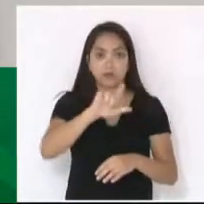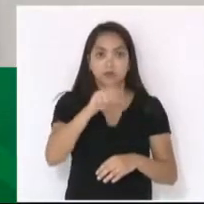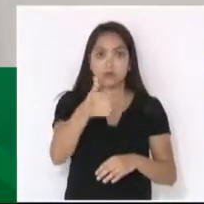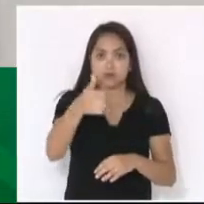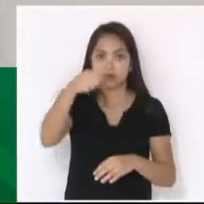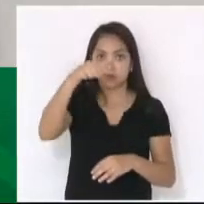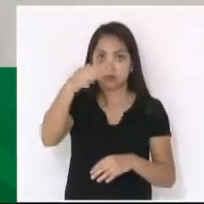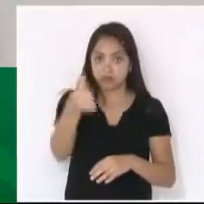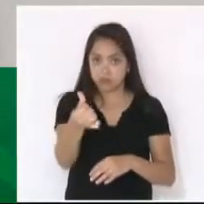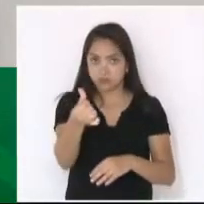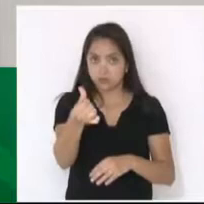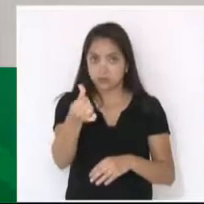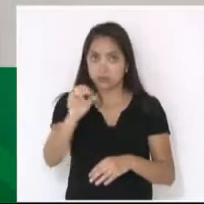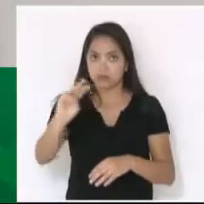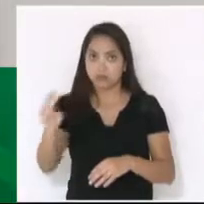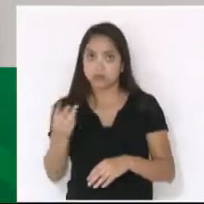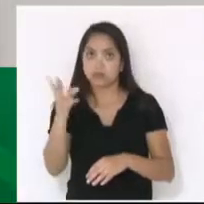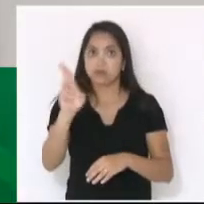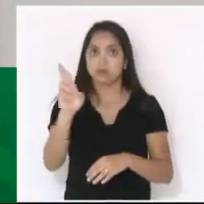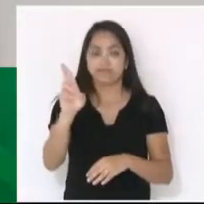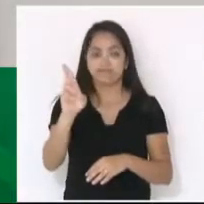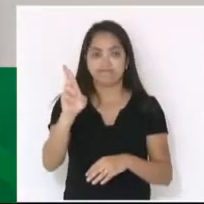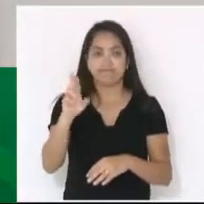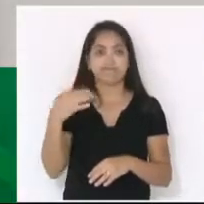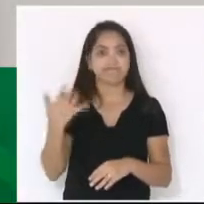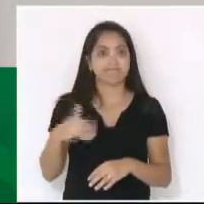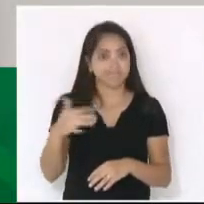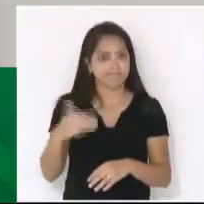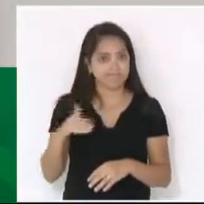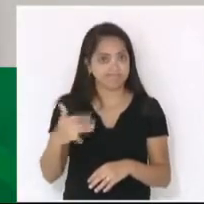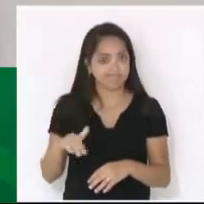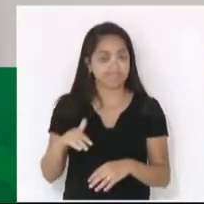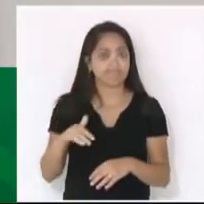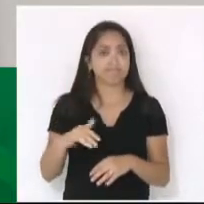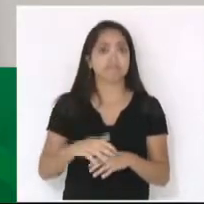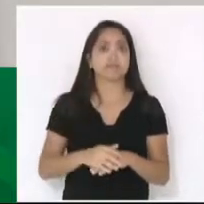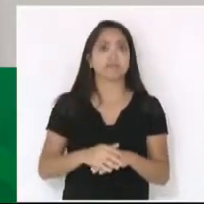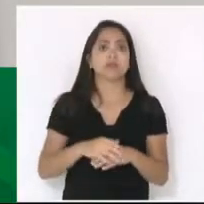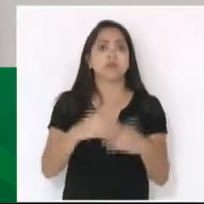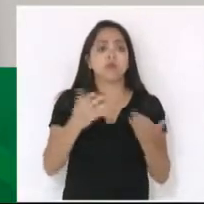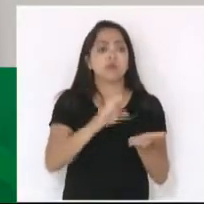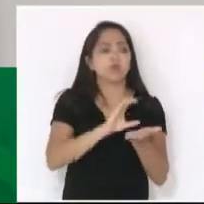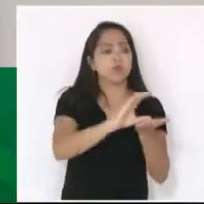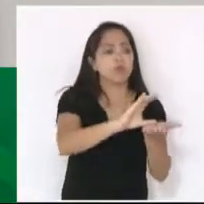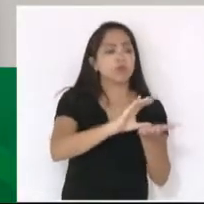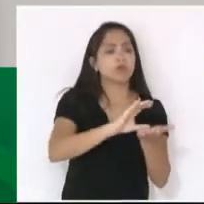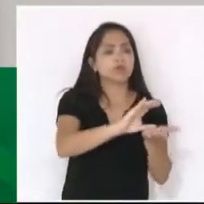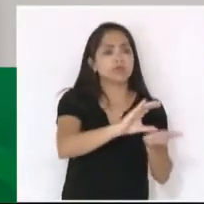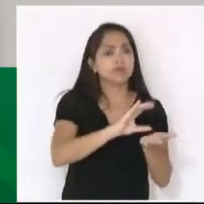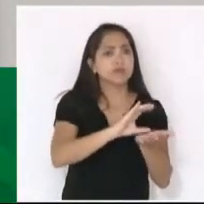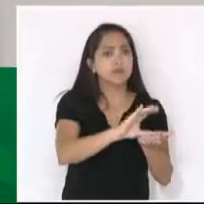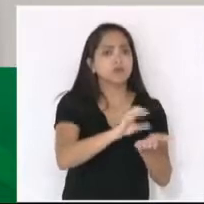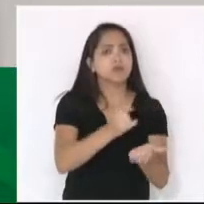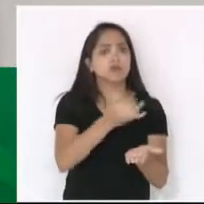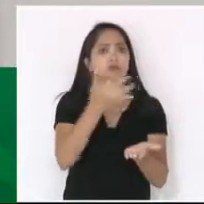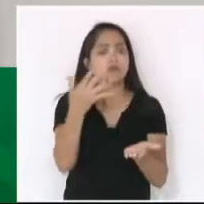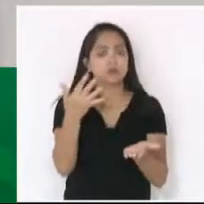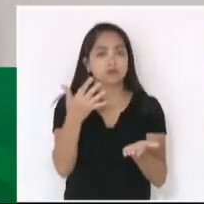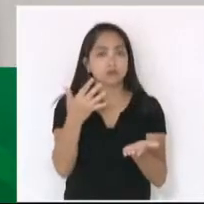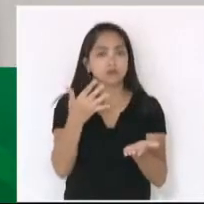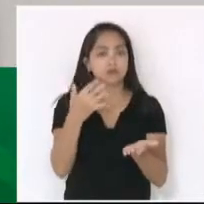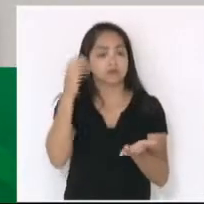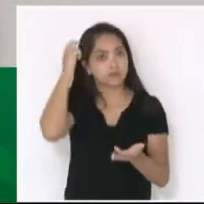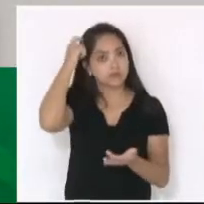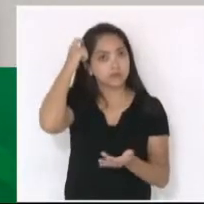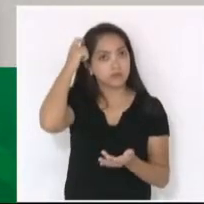16 milhões e quase 800 mil e com a investimentos ano passado em Blumenau